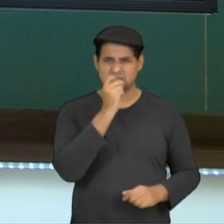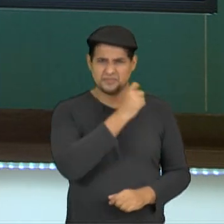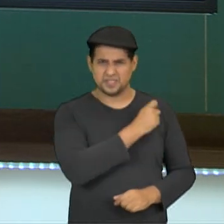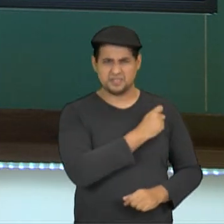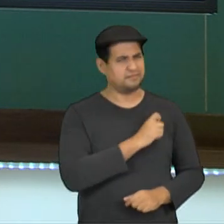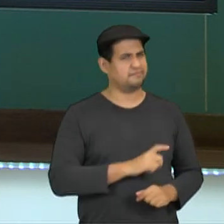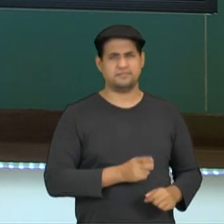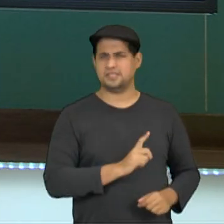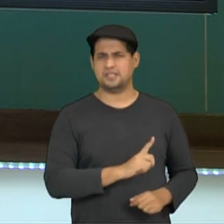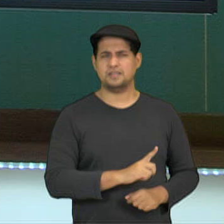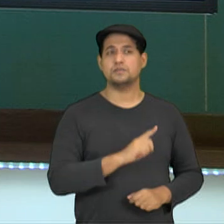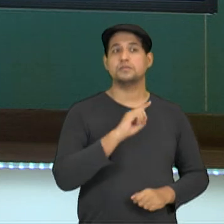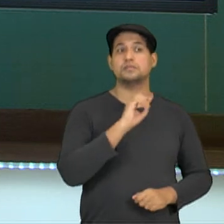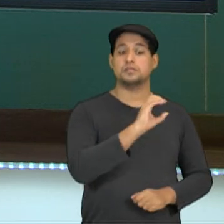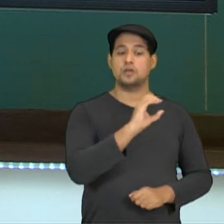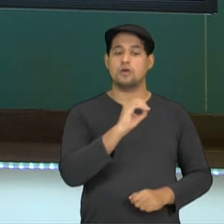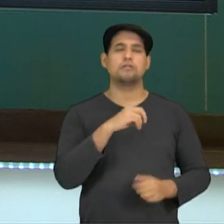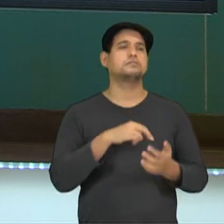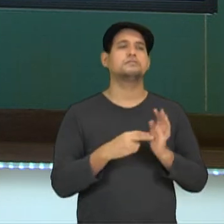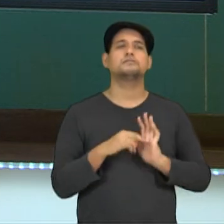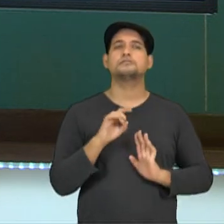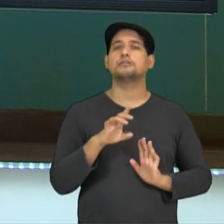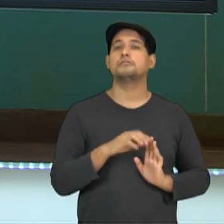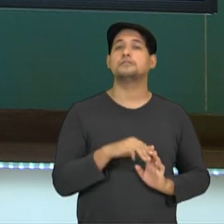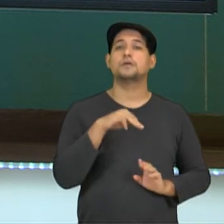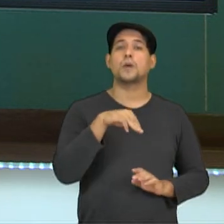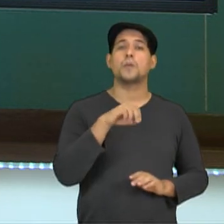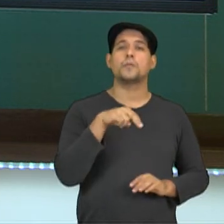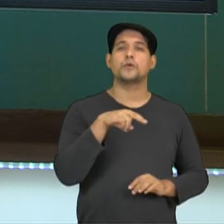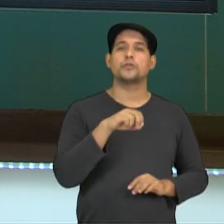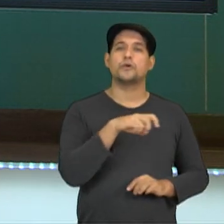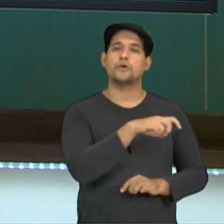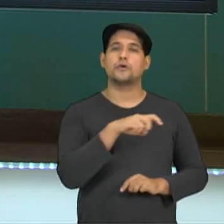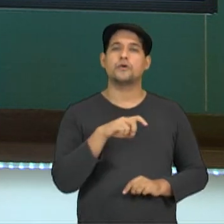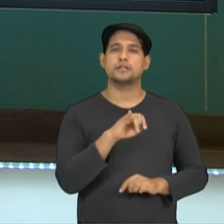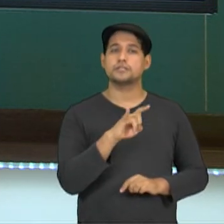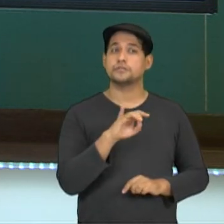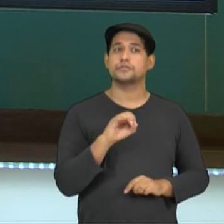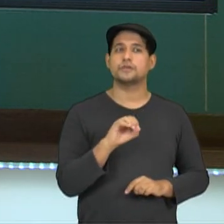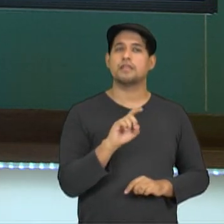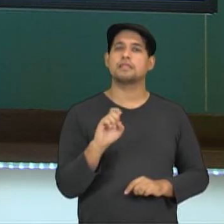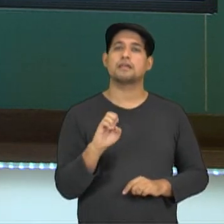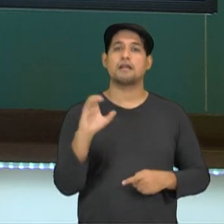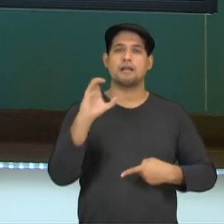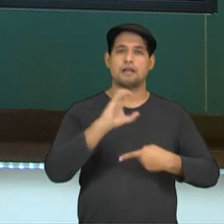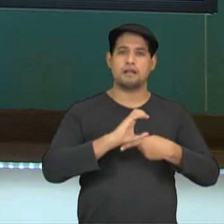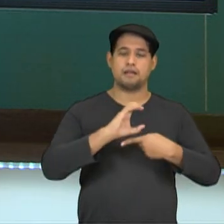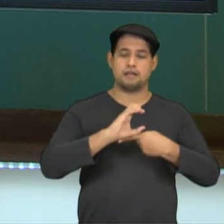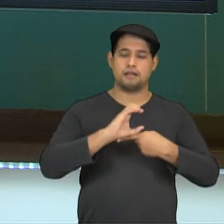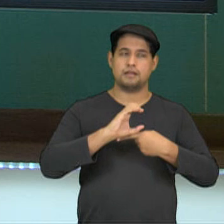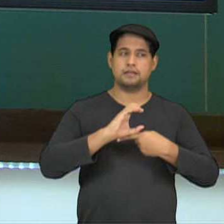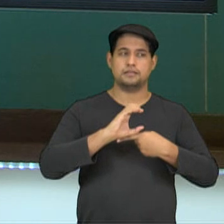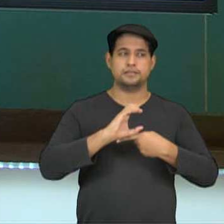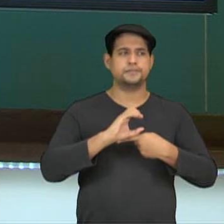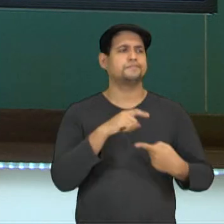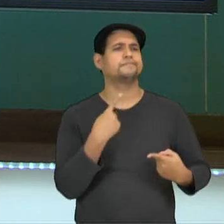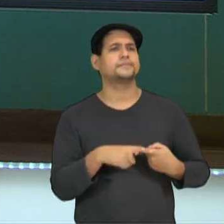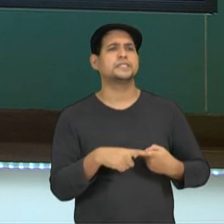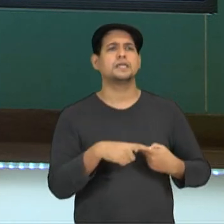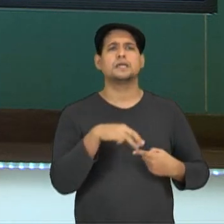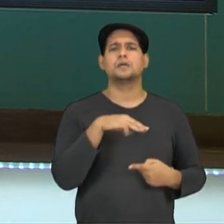O CO é somente chamado de monóxido de carbono. Por